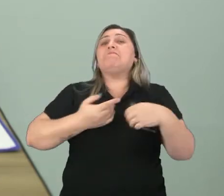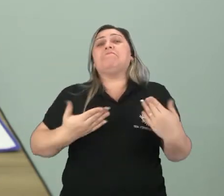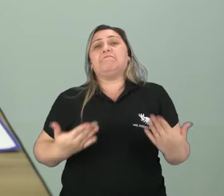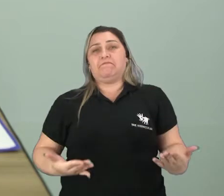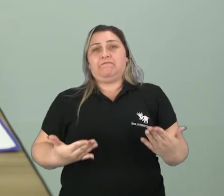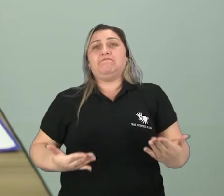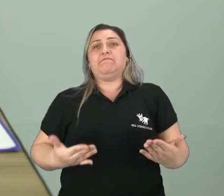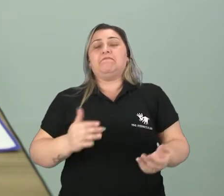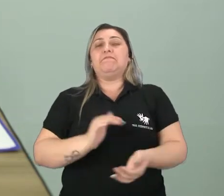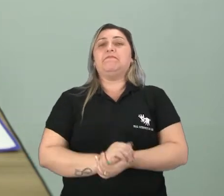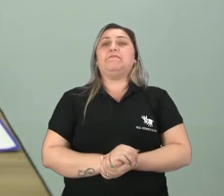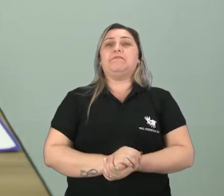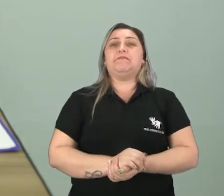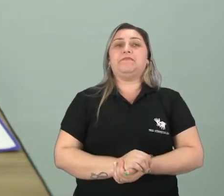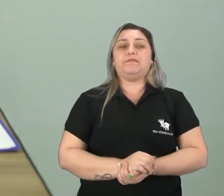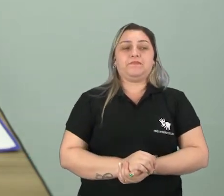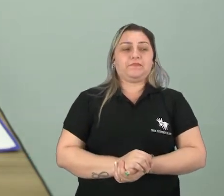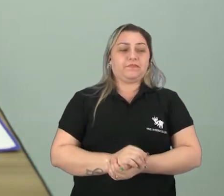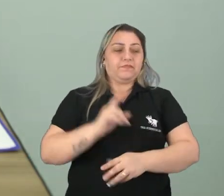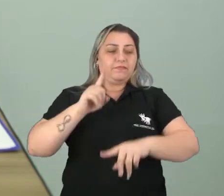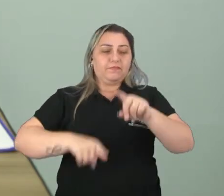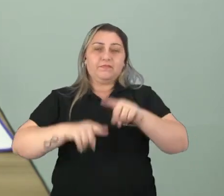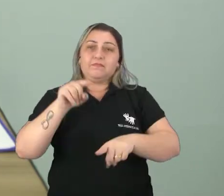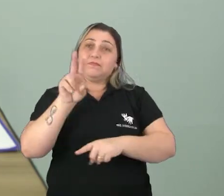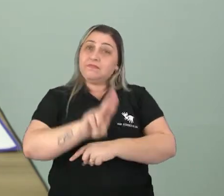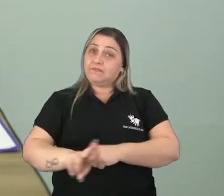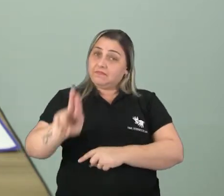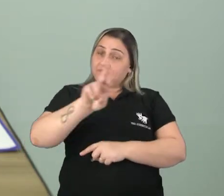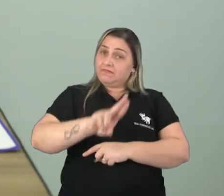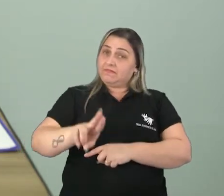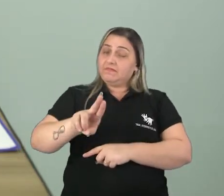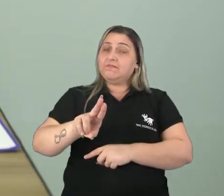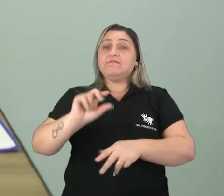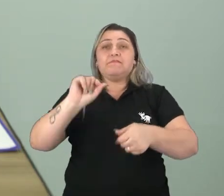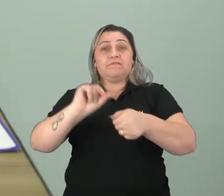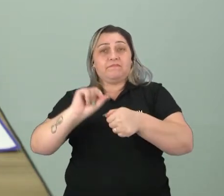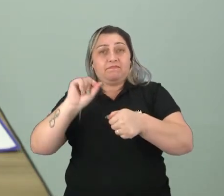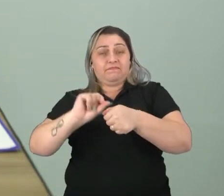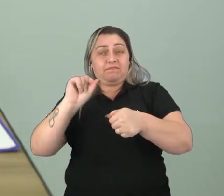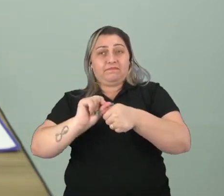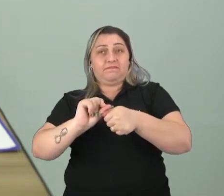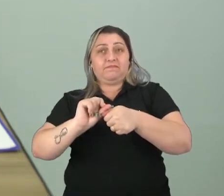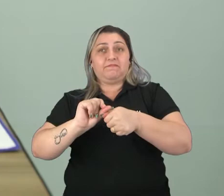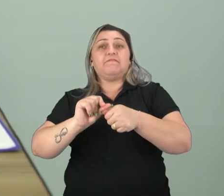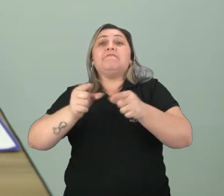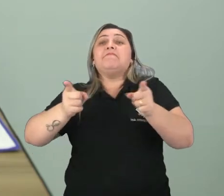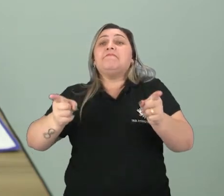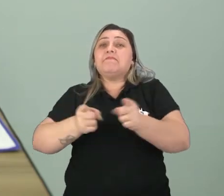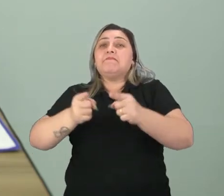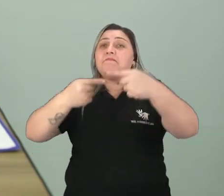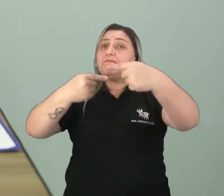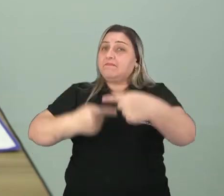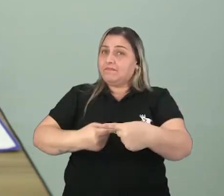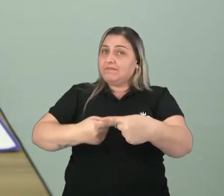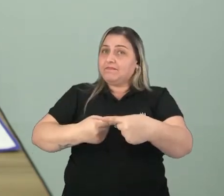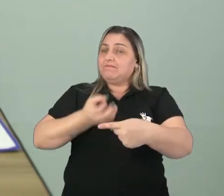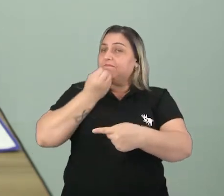isso o papel é um material utilizado para a fabricação da Caixa